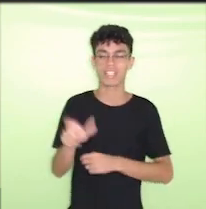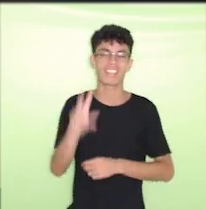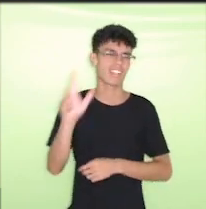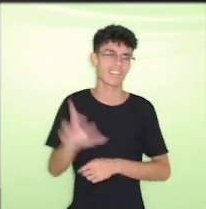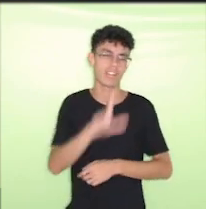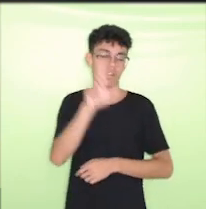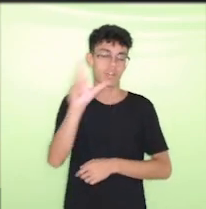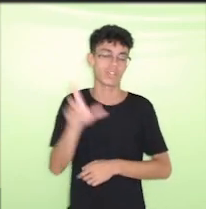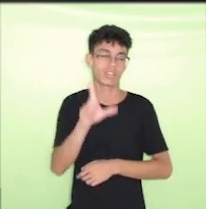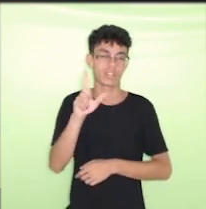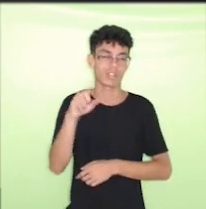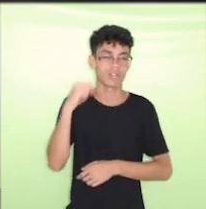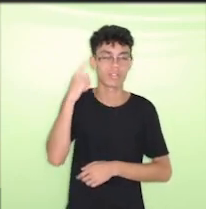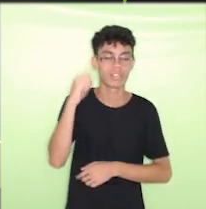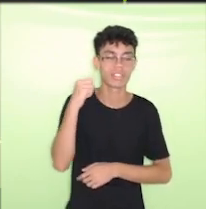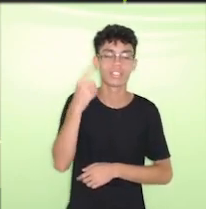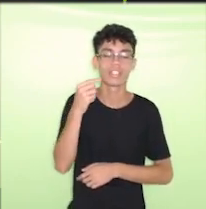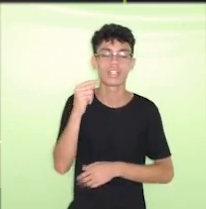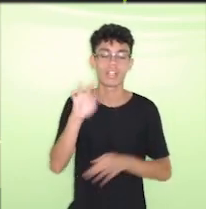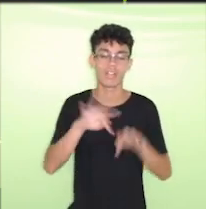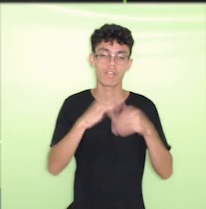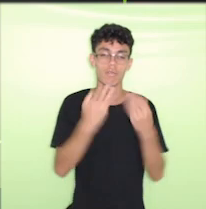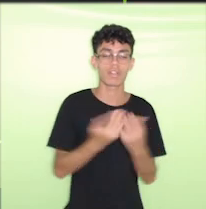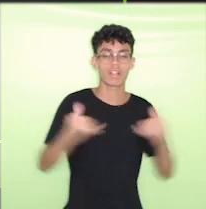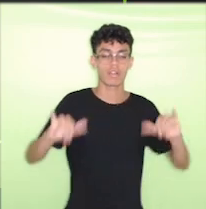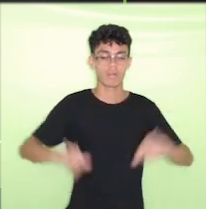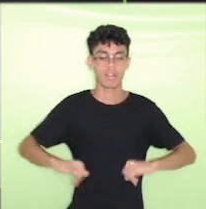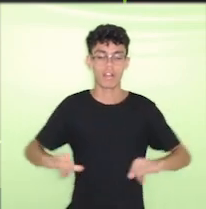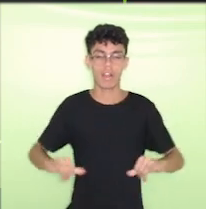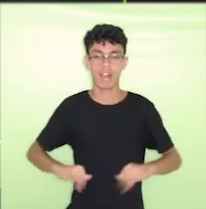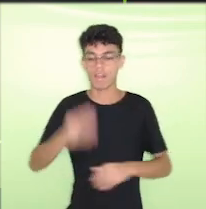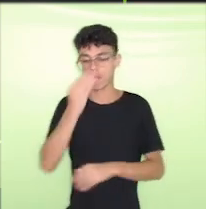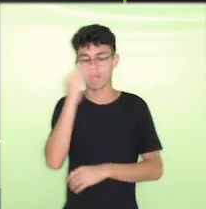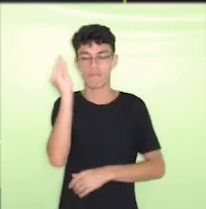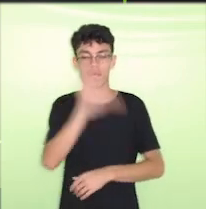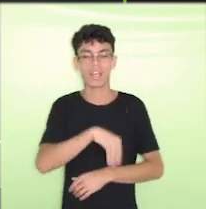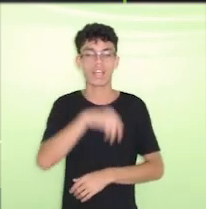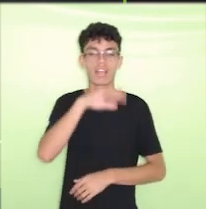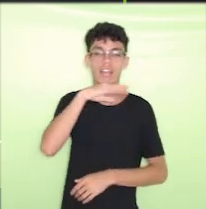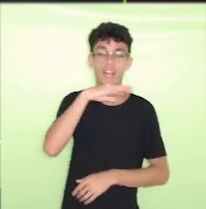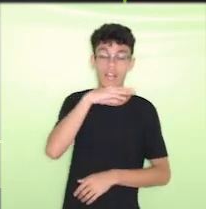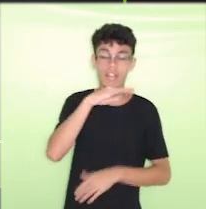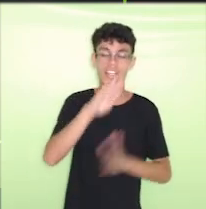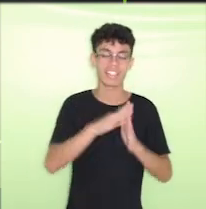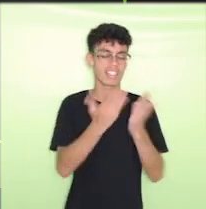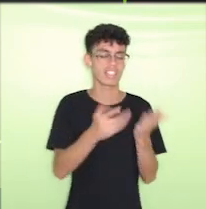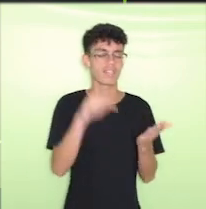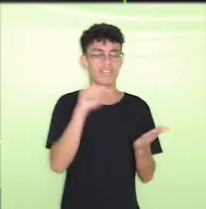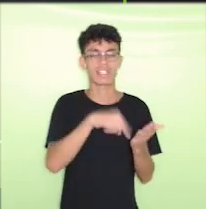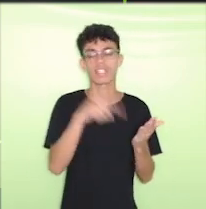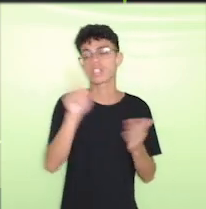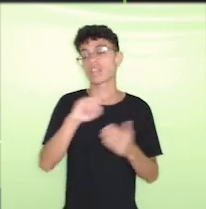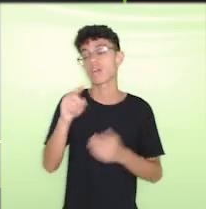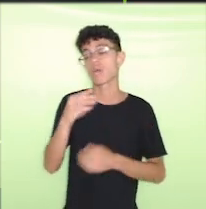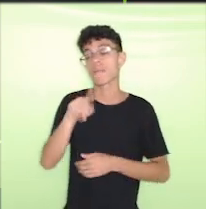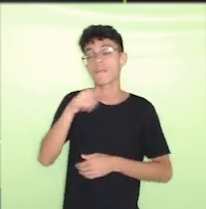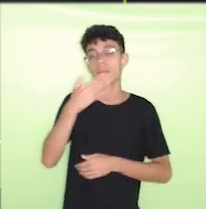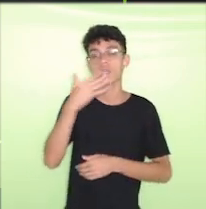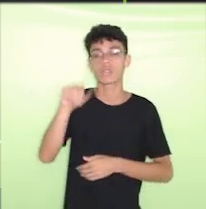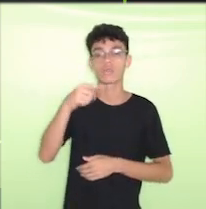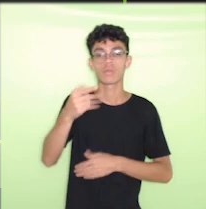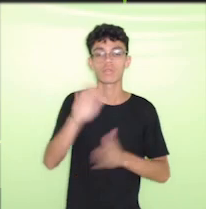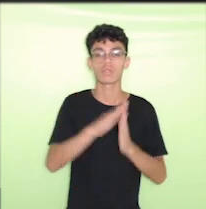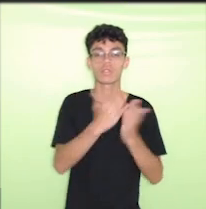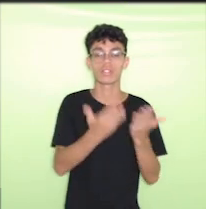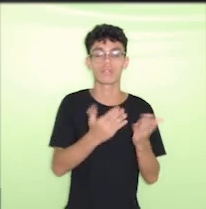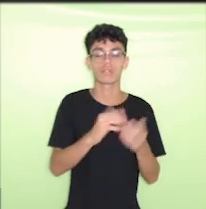Lógico, é para enlouquecer. A família sofre humilhações, desprestígio. É horrível. Esse livro não. Peça um livro razoável.